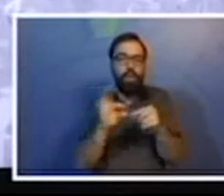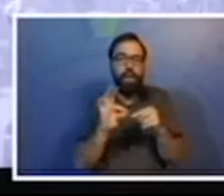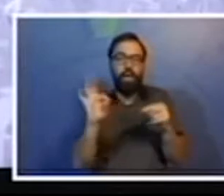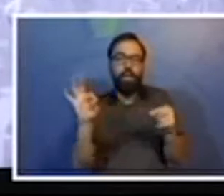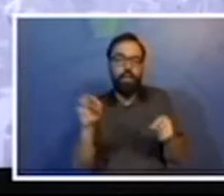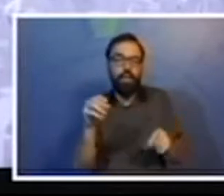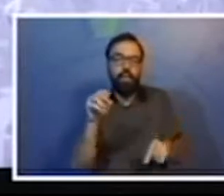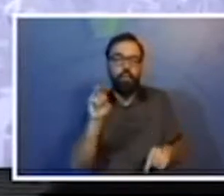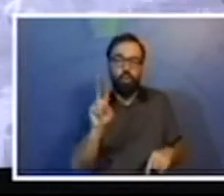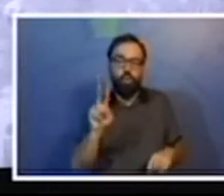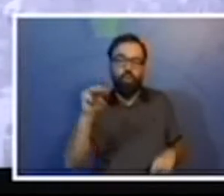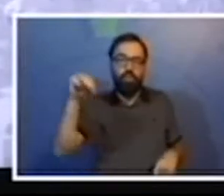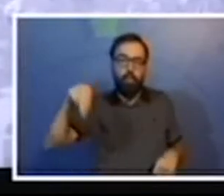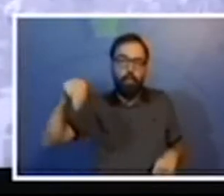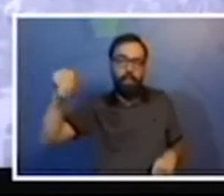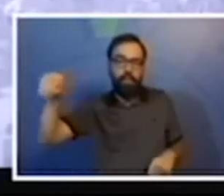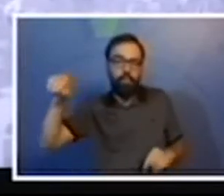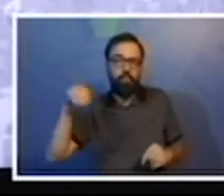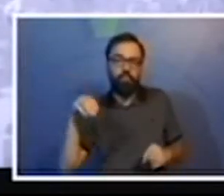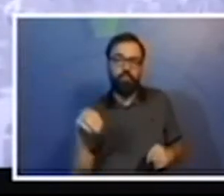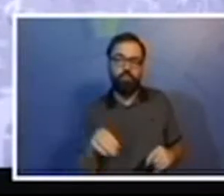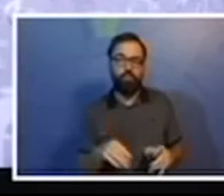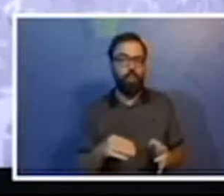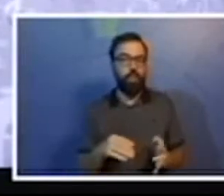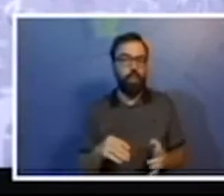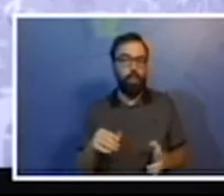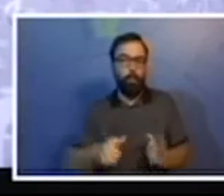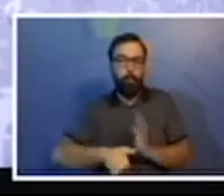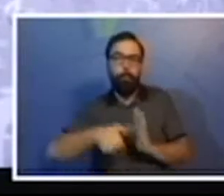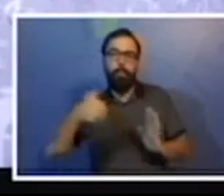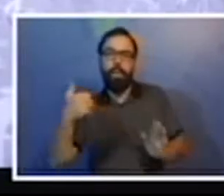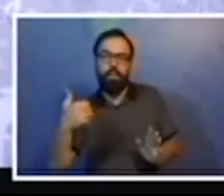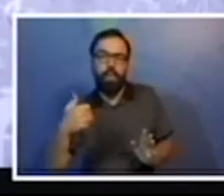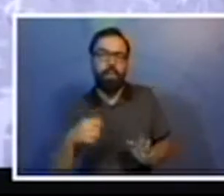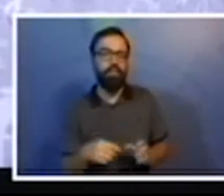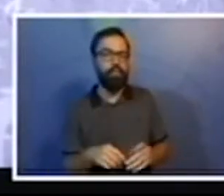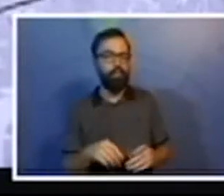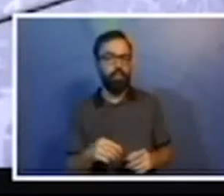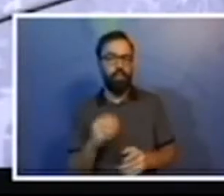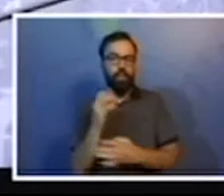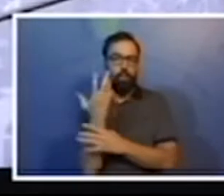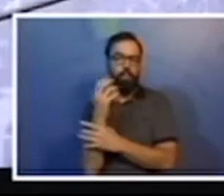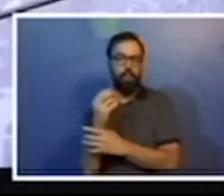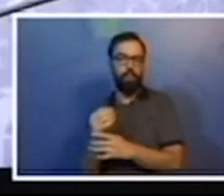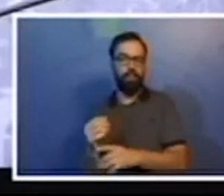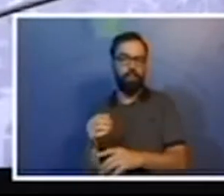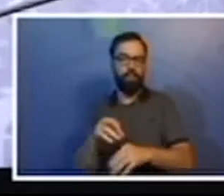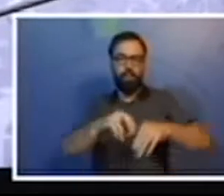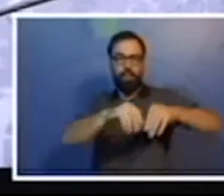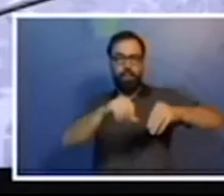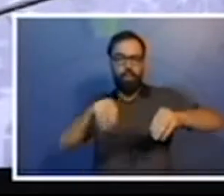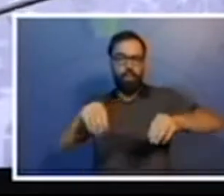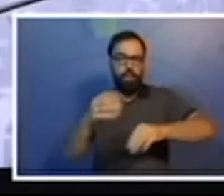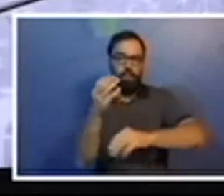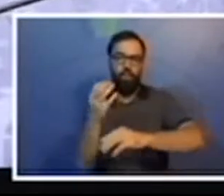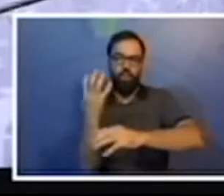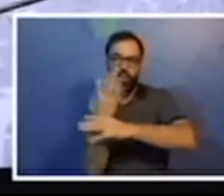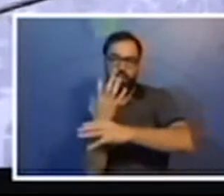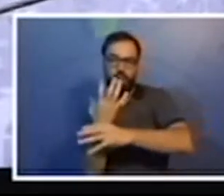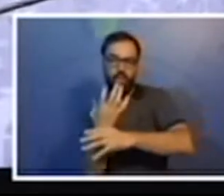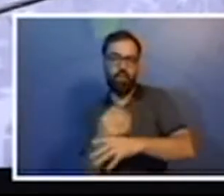milímetros de comprimento Possivelmente foram as primeiras plantas terrestres não apresentam raízes